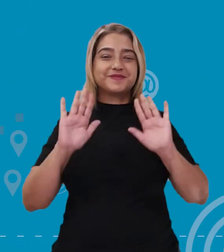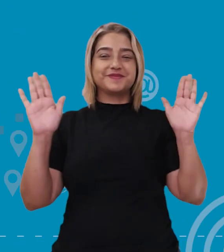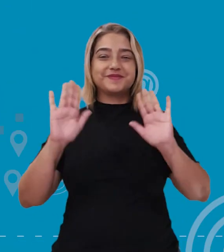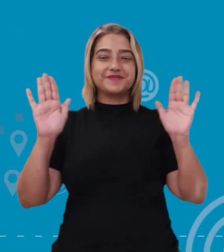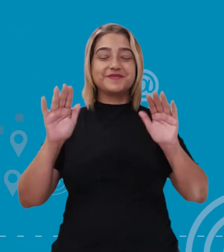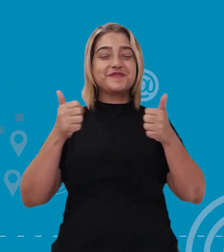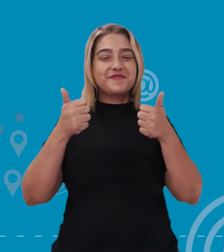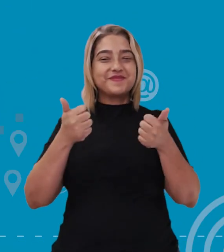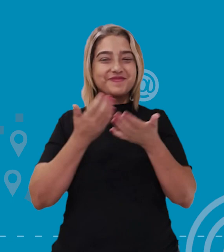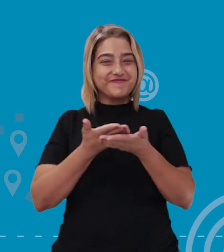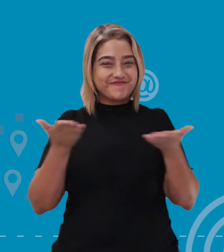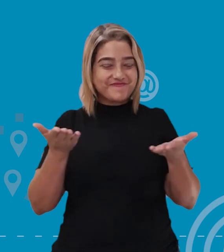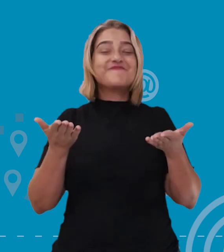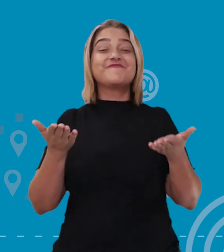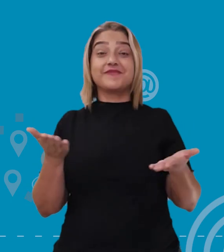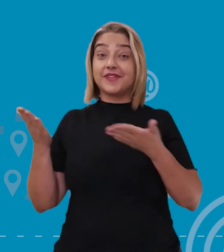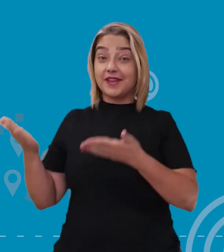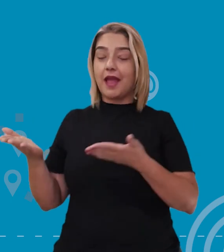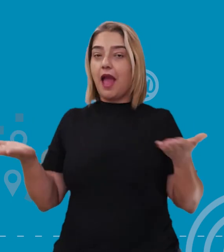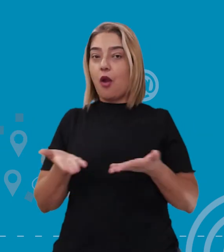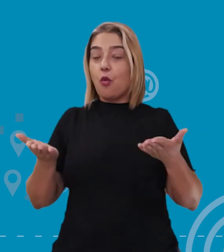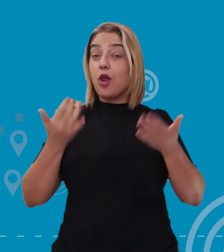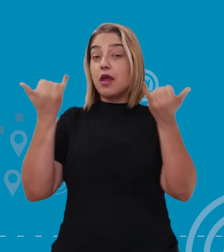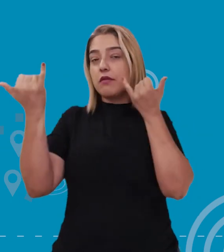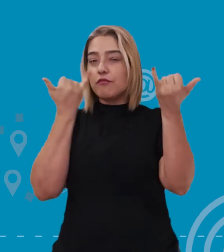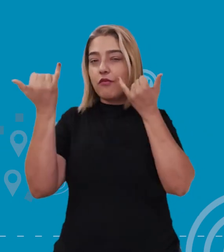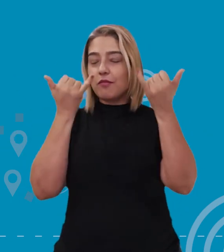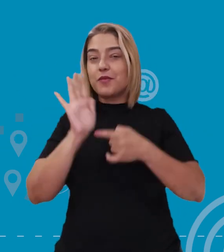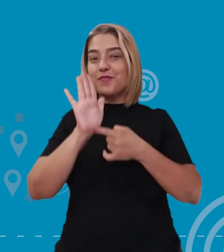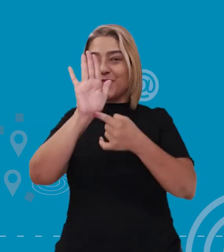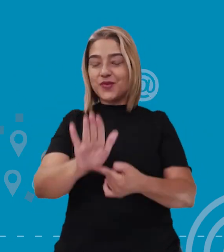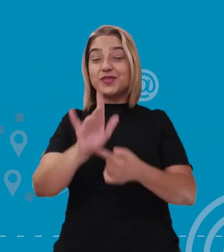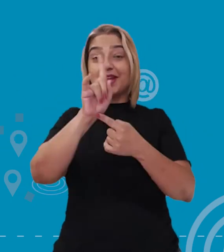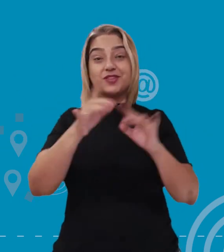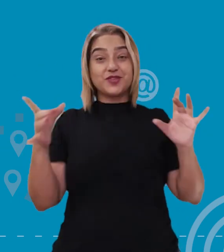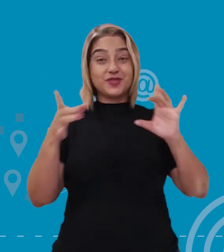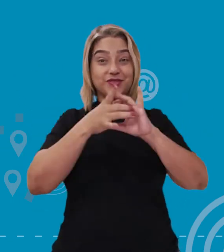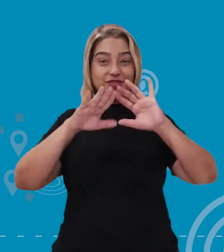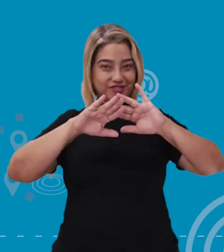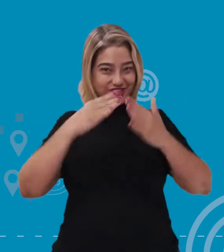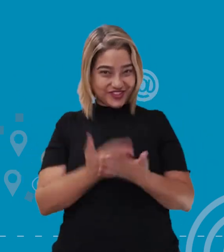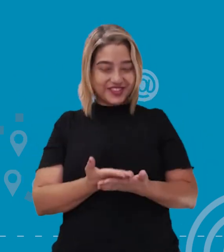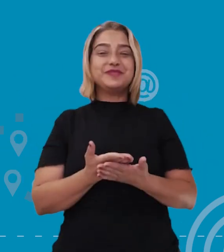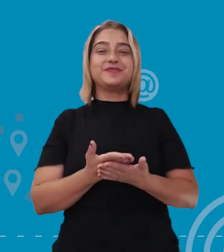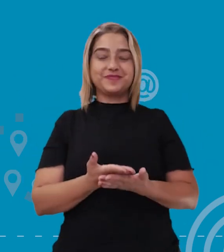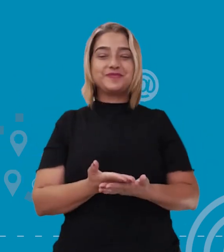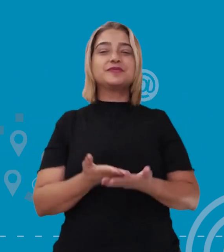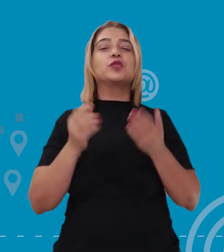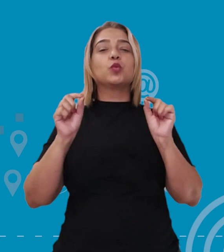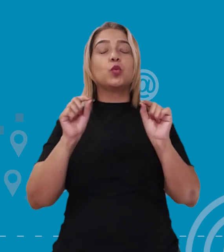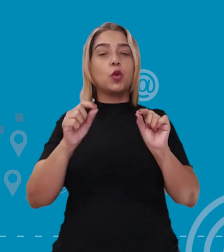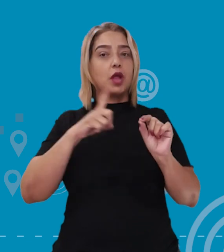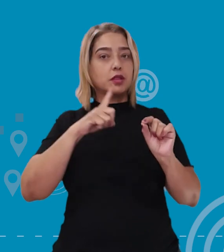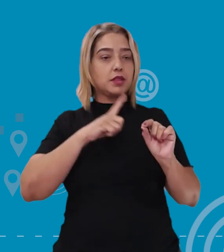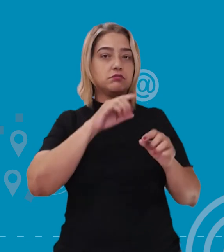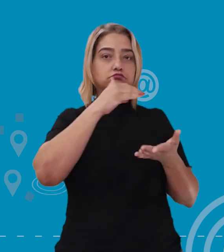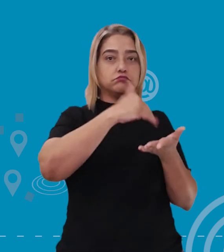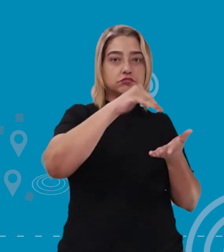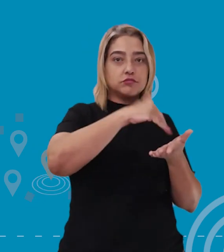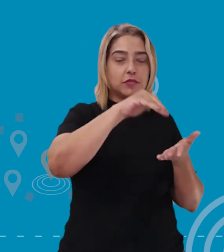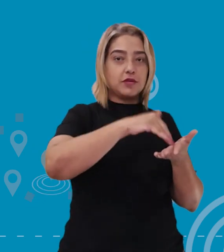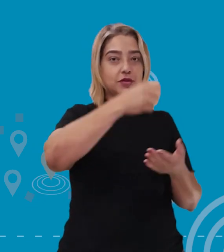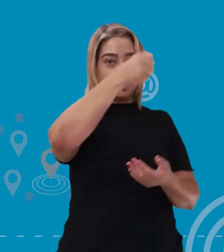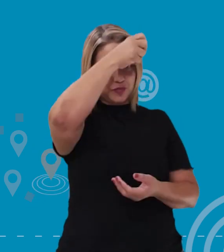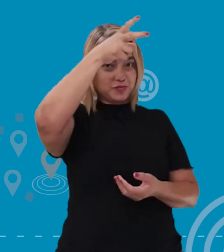Olá, pessoal! Este é o quadro Informando do programa Conexão Escola, uma colaboração entre